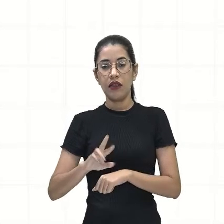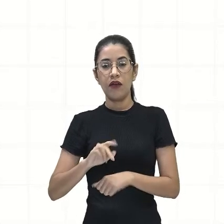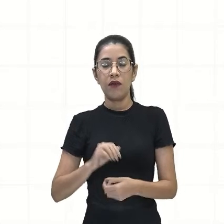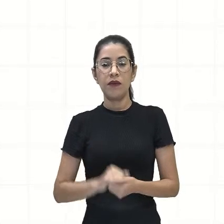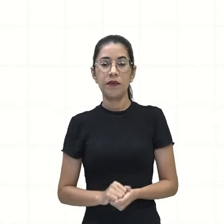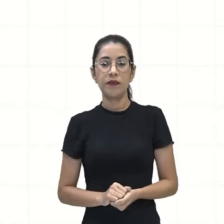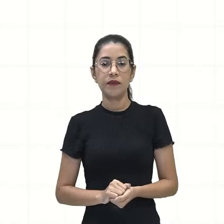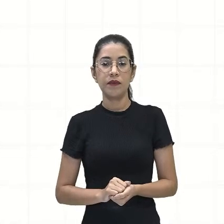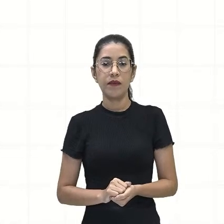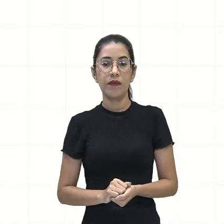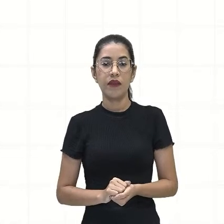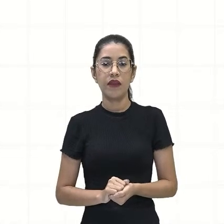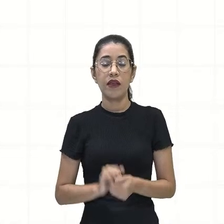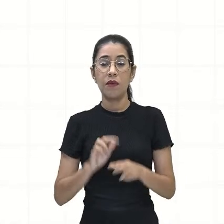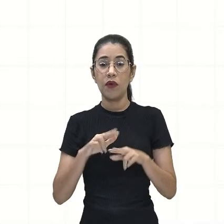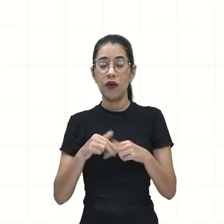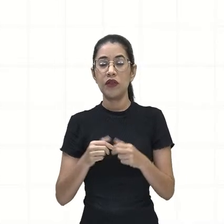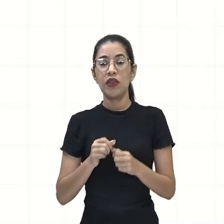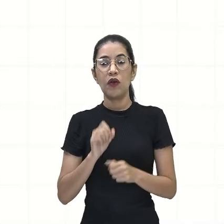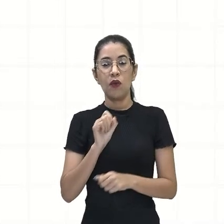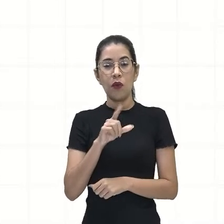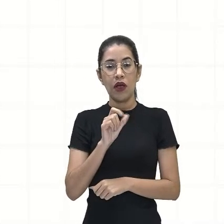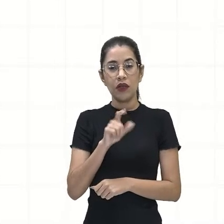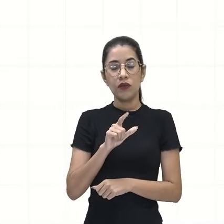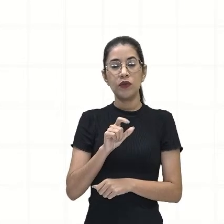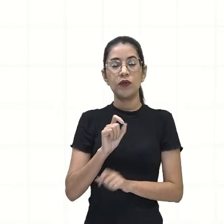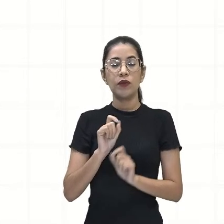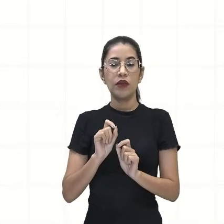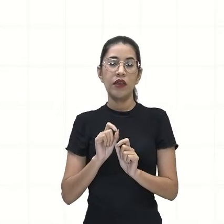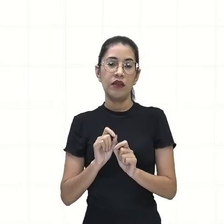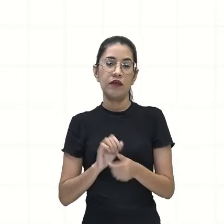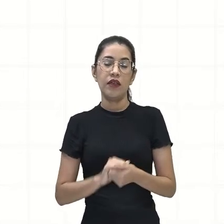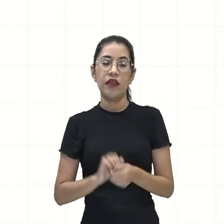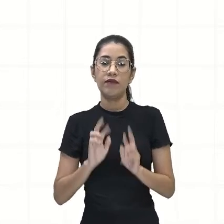aqui. Esse gráfico em azul é a diferença de